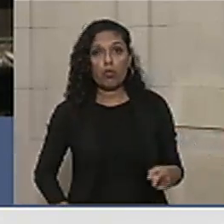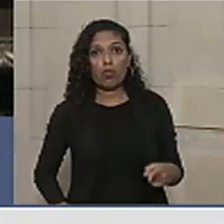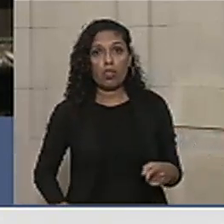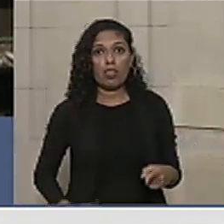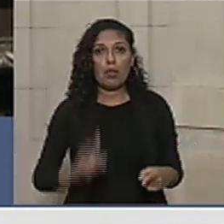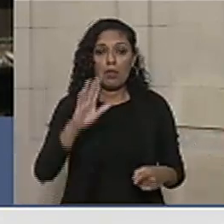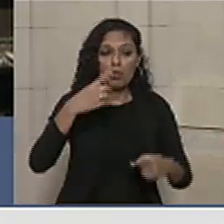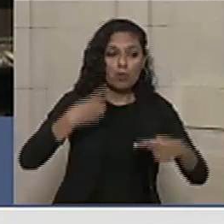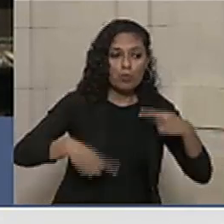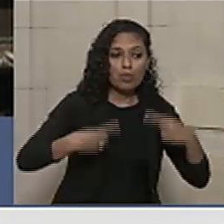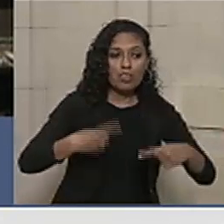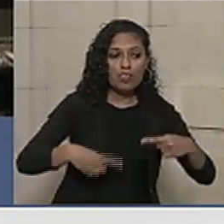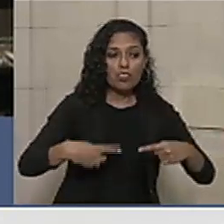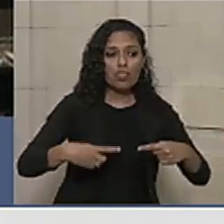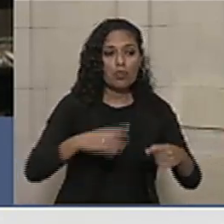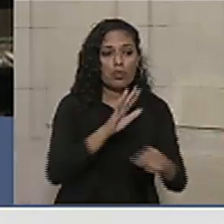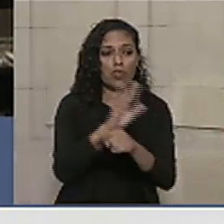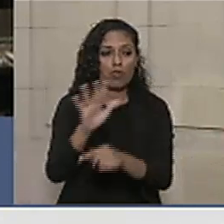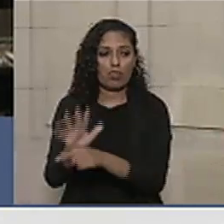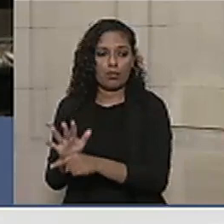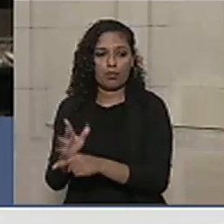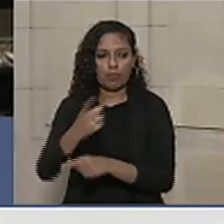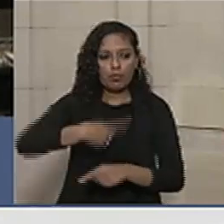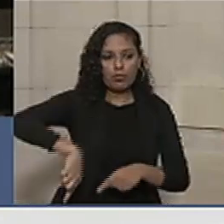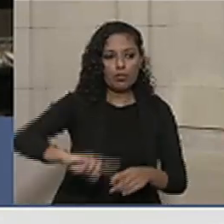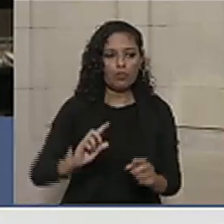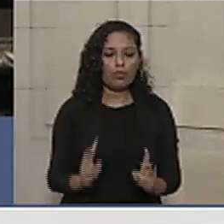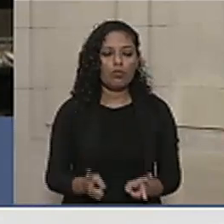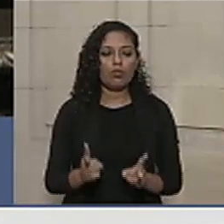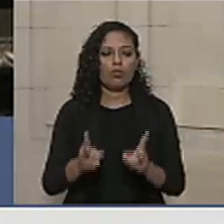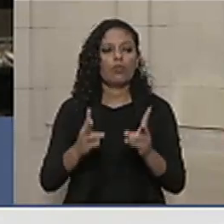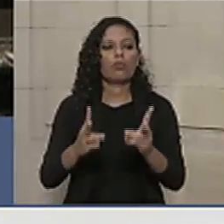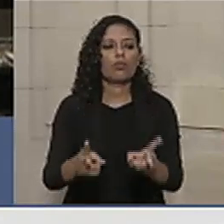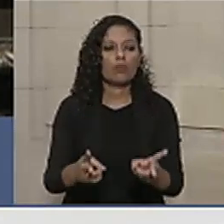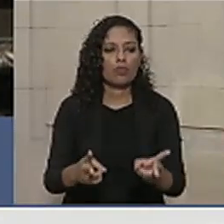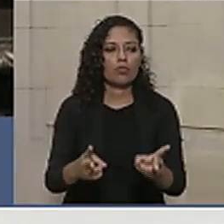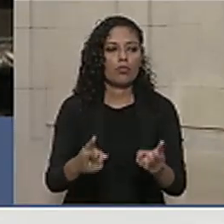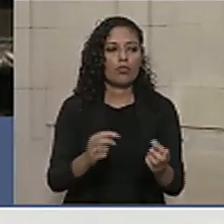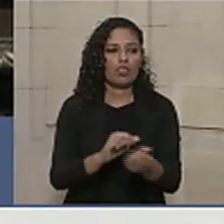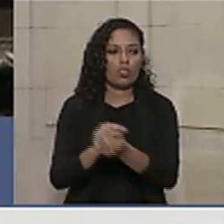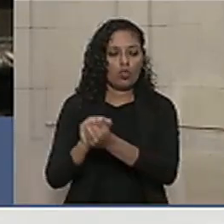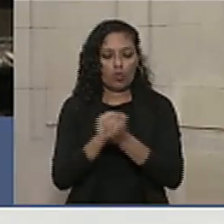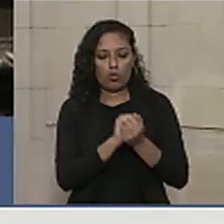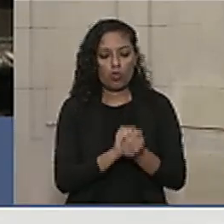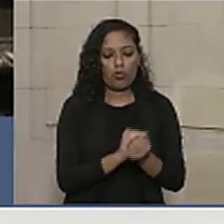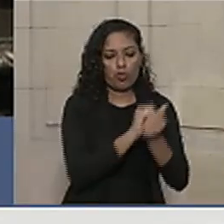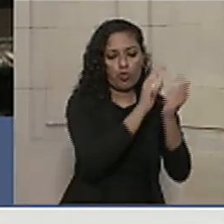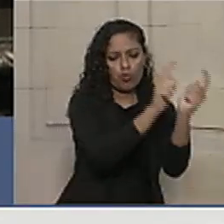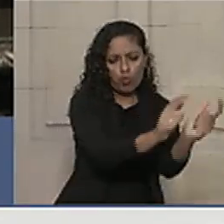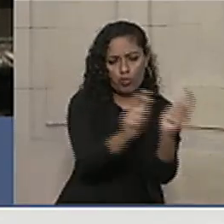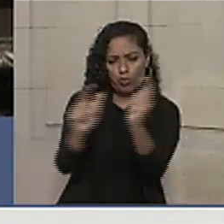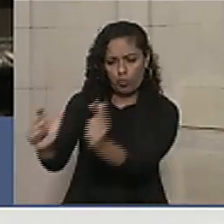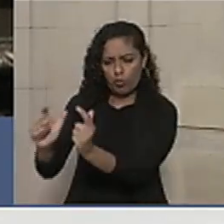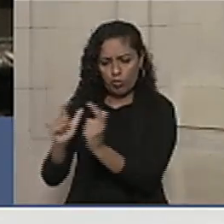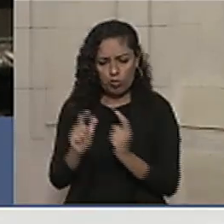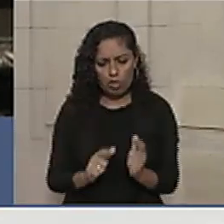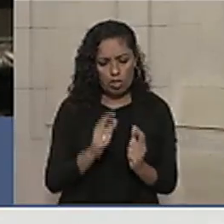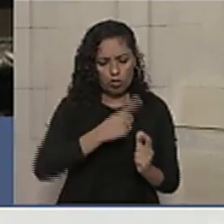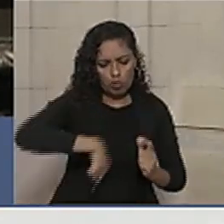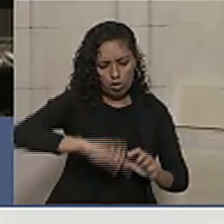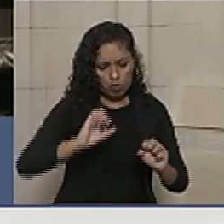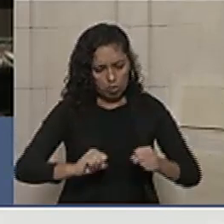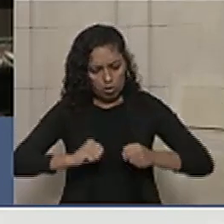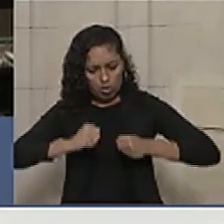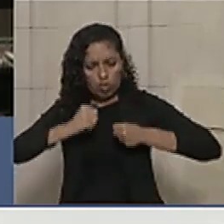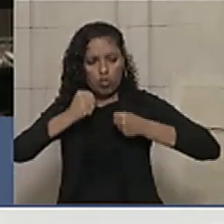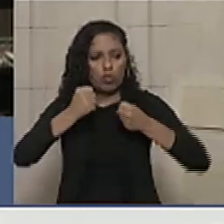não políticas de Estado. Que nós possamos ocupar esses espaços, continuar lutando